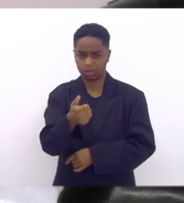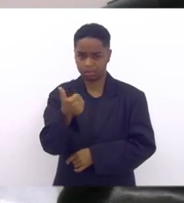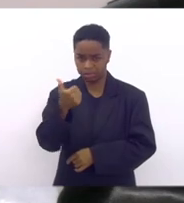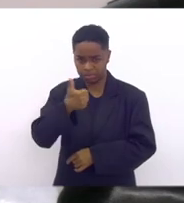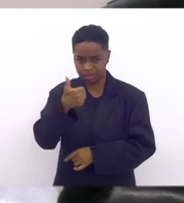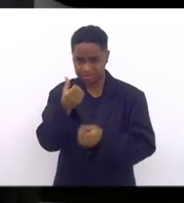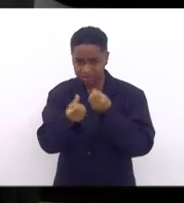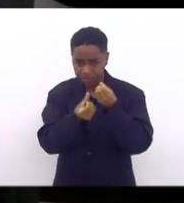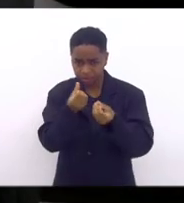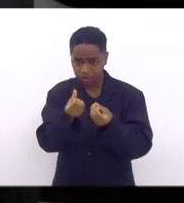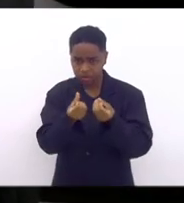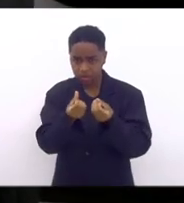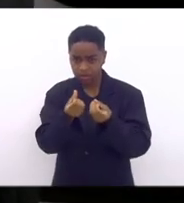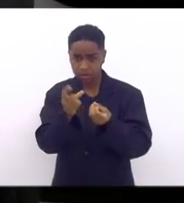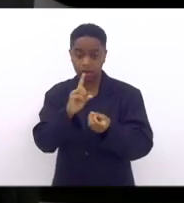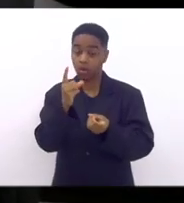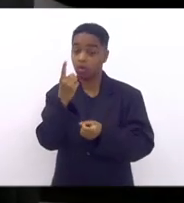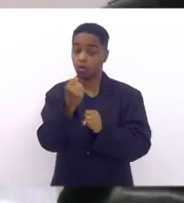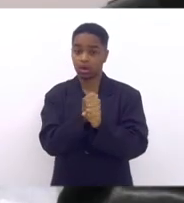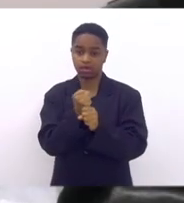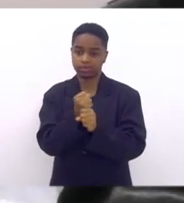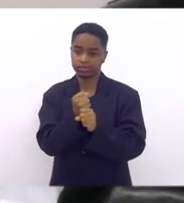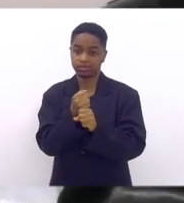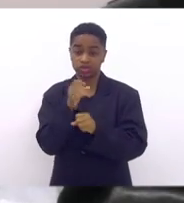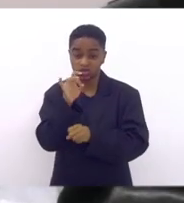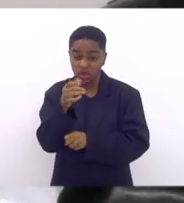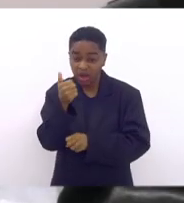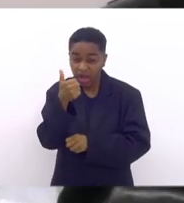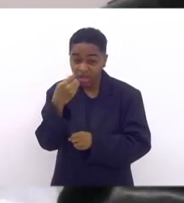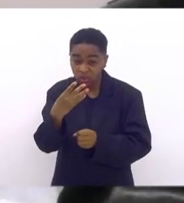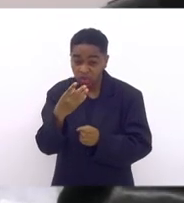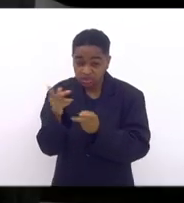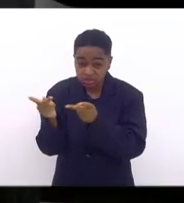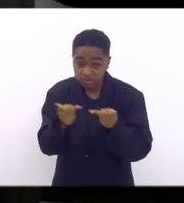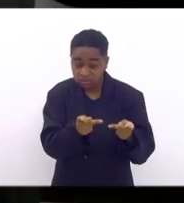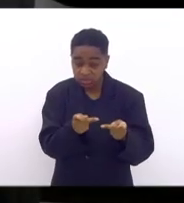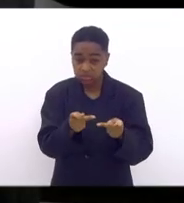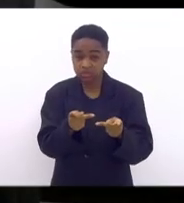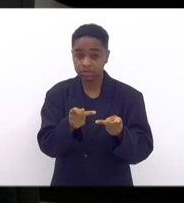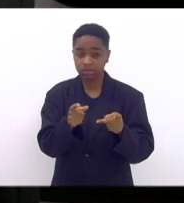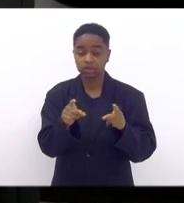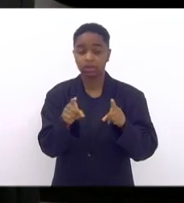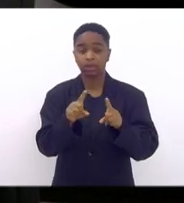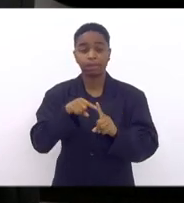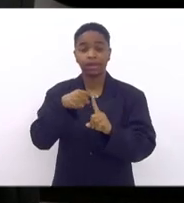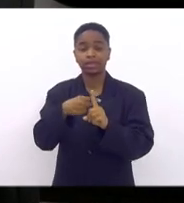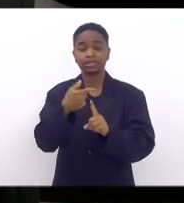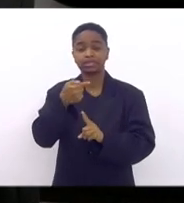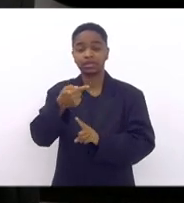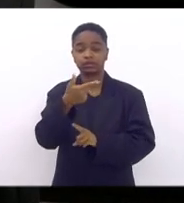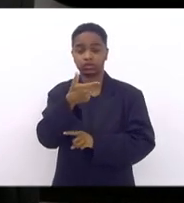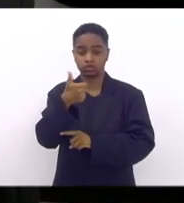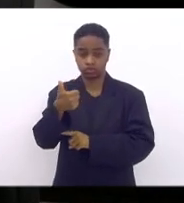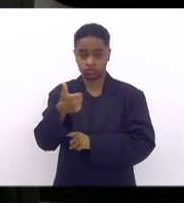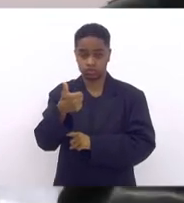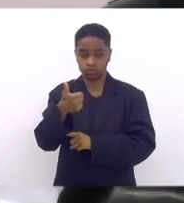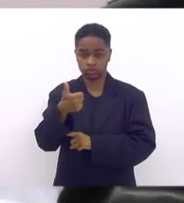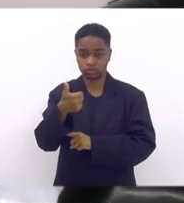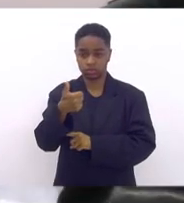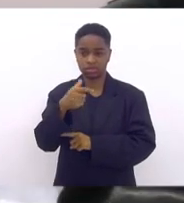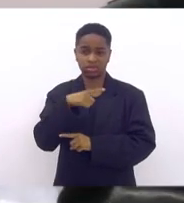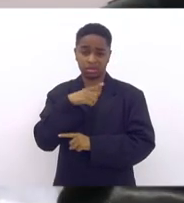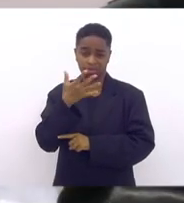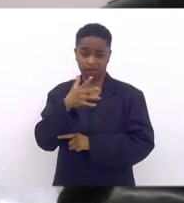no caso não um ano um ano de operação então só teve 14 vistorias mais sete dá 21 mais duas eu tinha em torno de